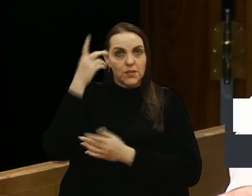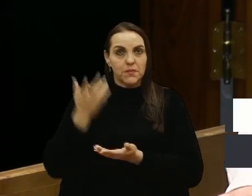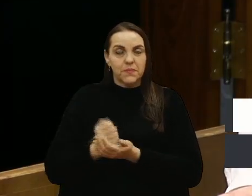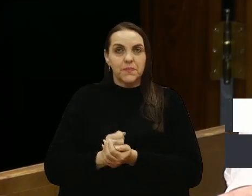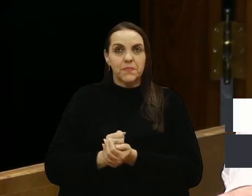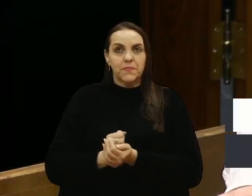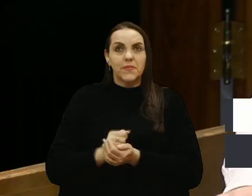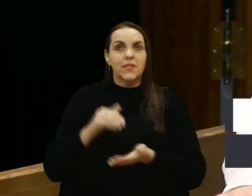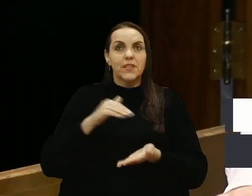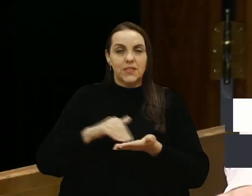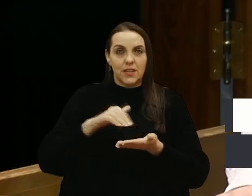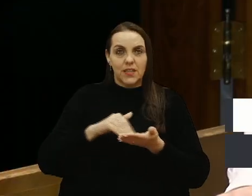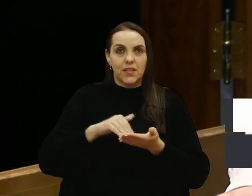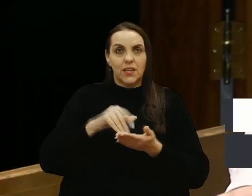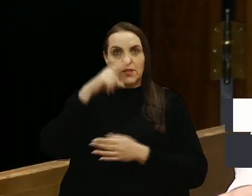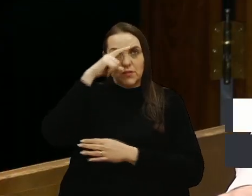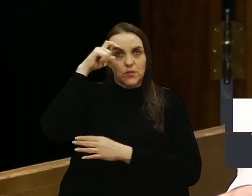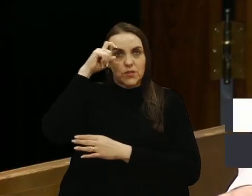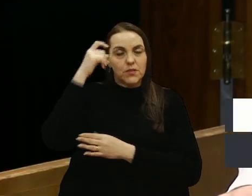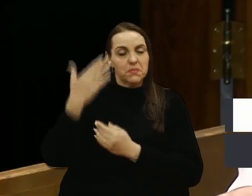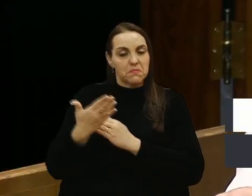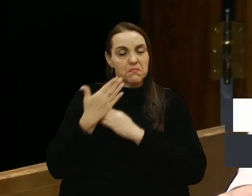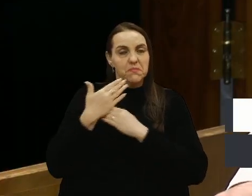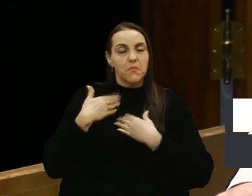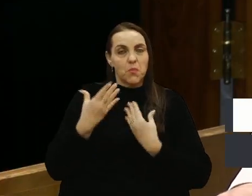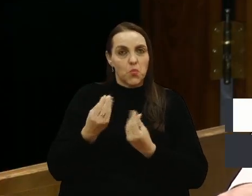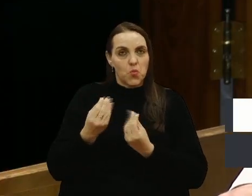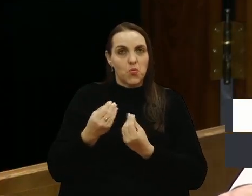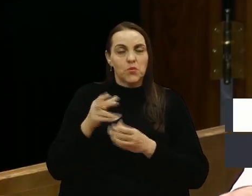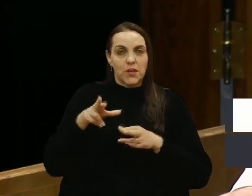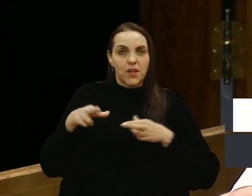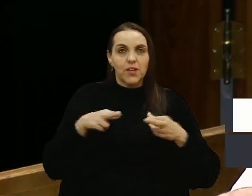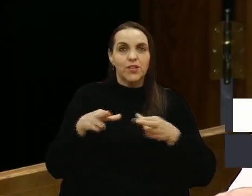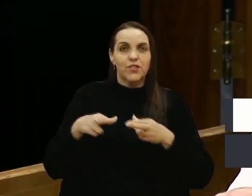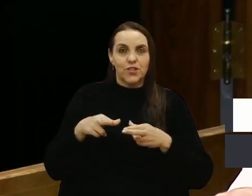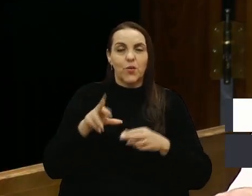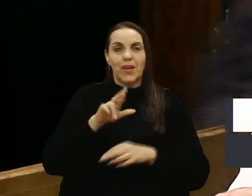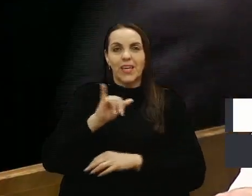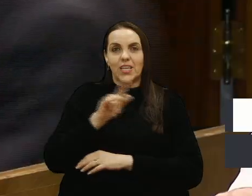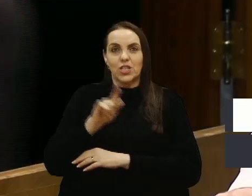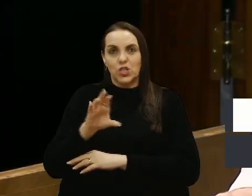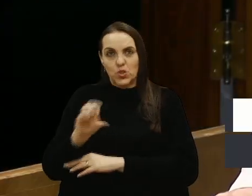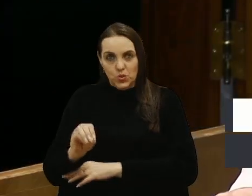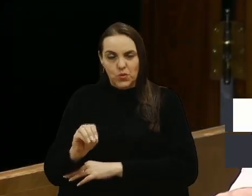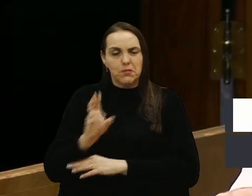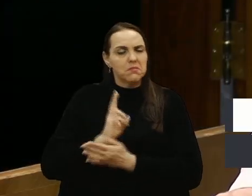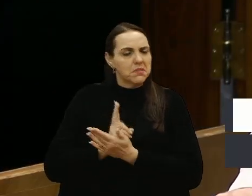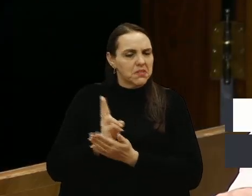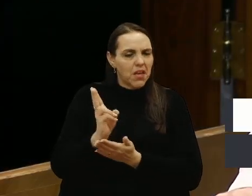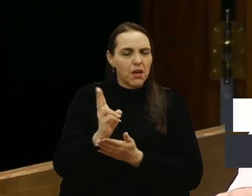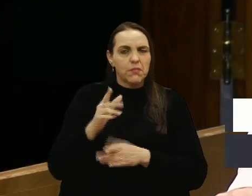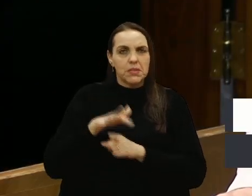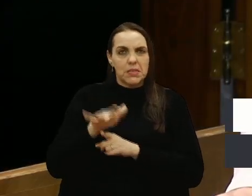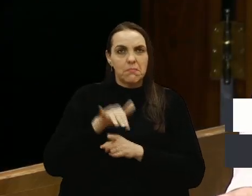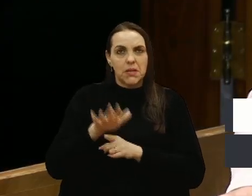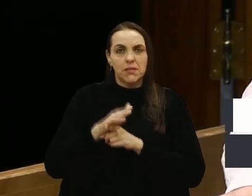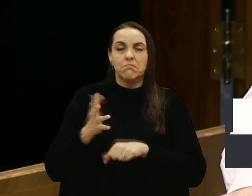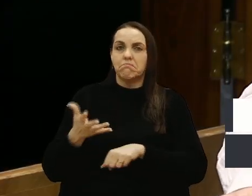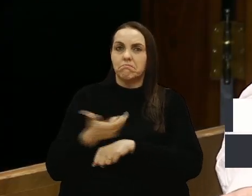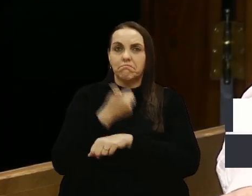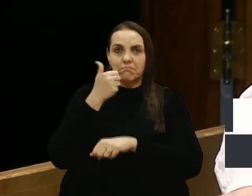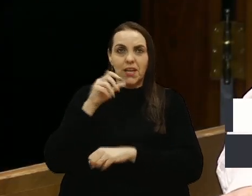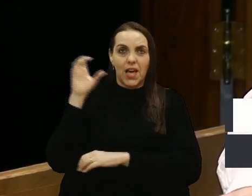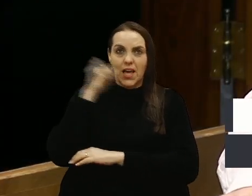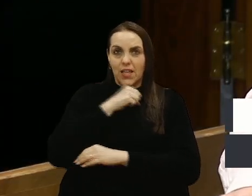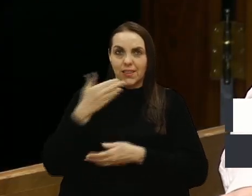Secretário Lucas Suzin, que tem me auxiliado muito, em especial na região do Risso. Em todas as demandas que nós apresentamos, ele tem sido célere no atendimento e